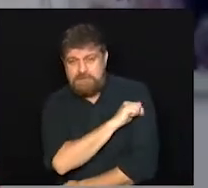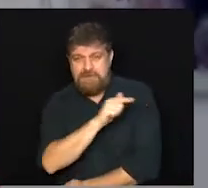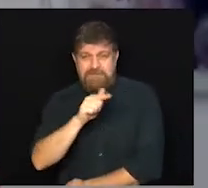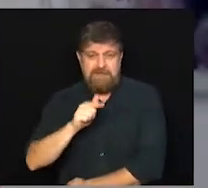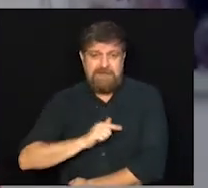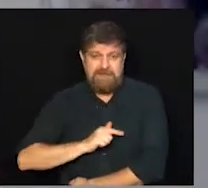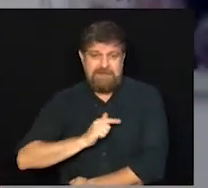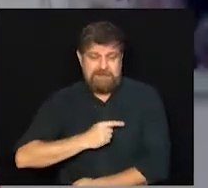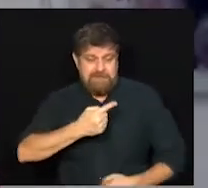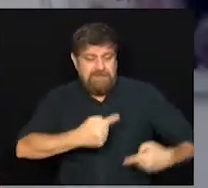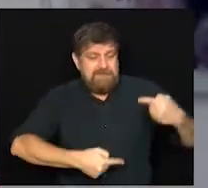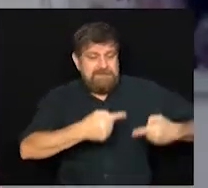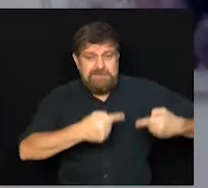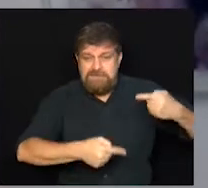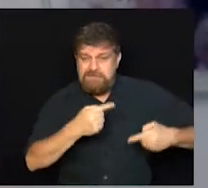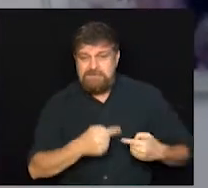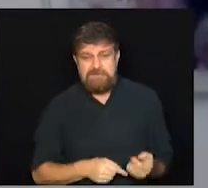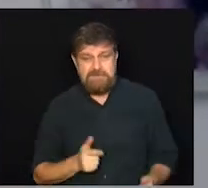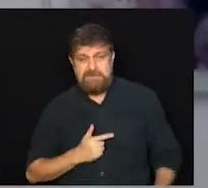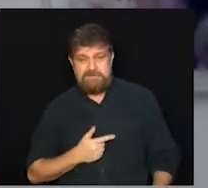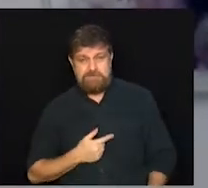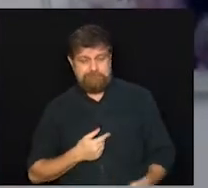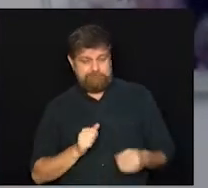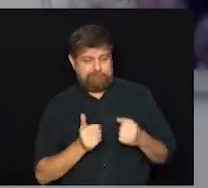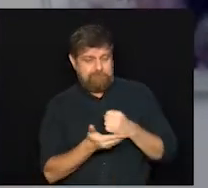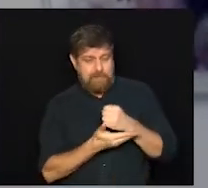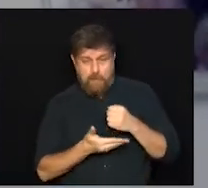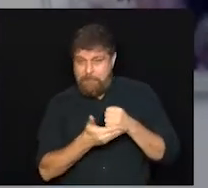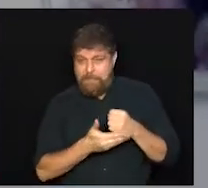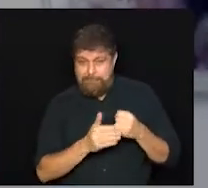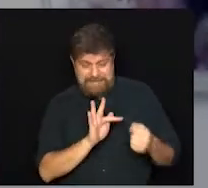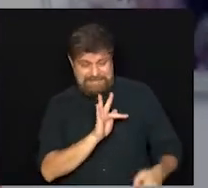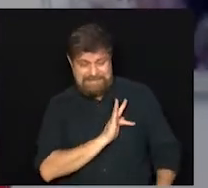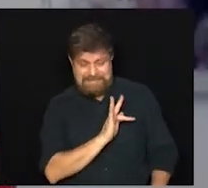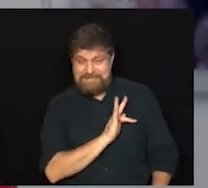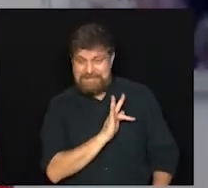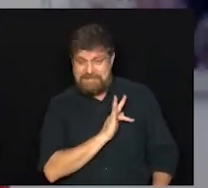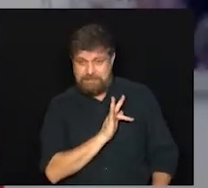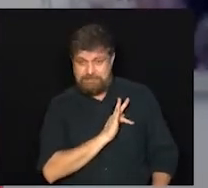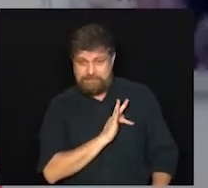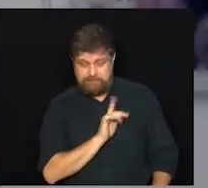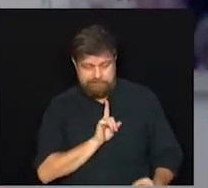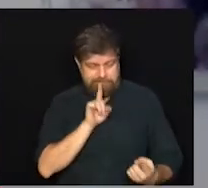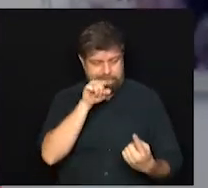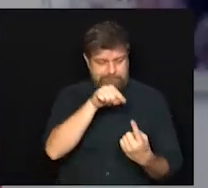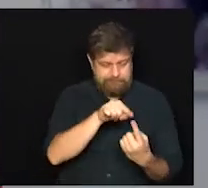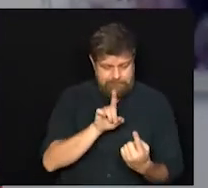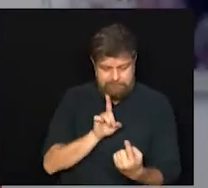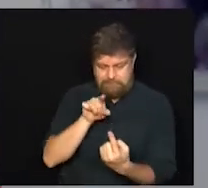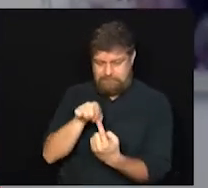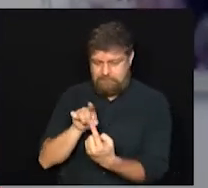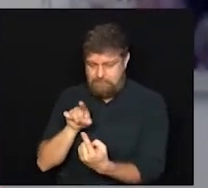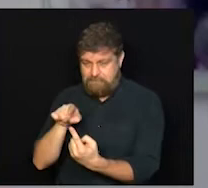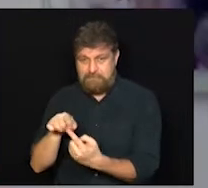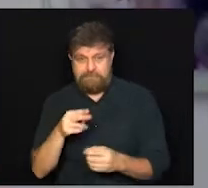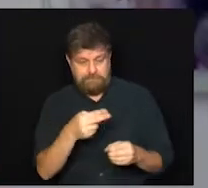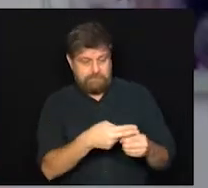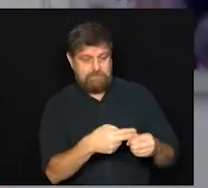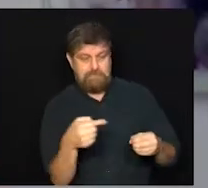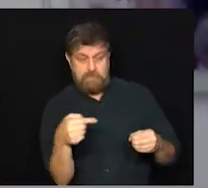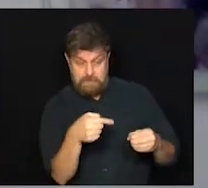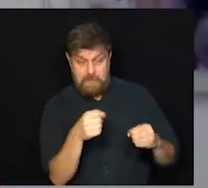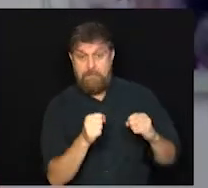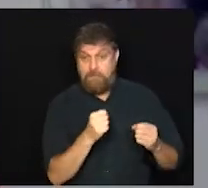uma discussão técnica muito bem embasada para isso. Neste particular, eu acho que a Unicamp pode ser de grande